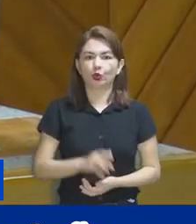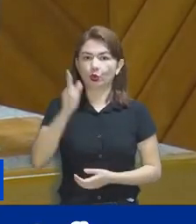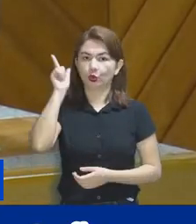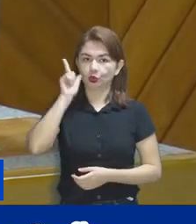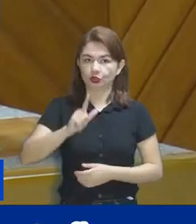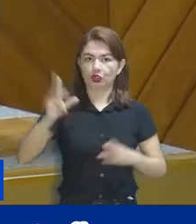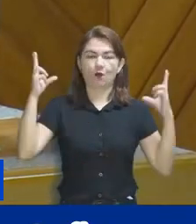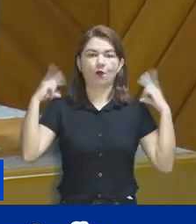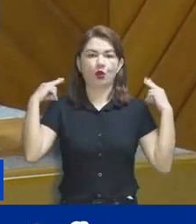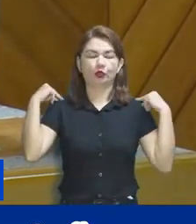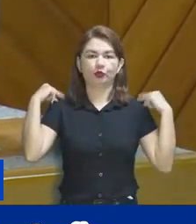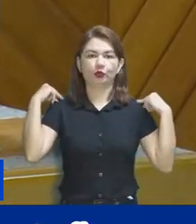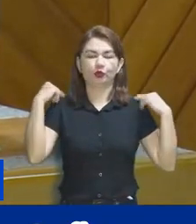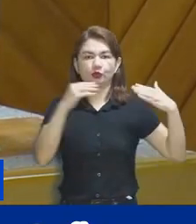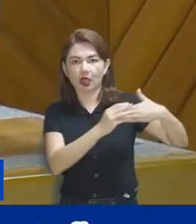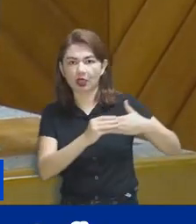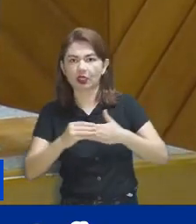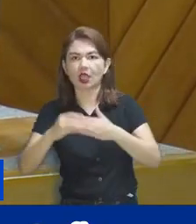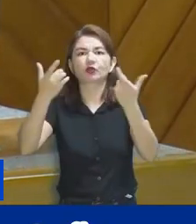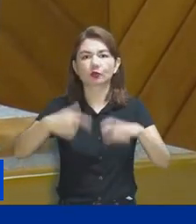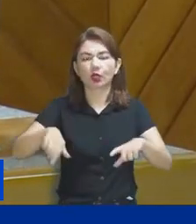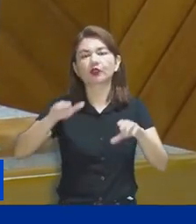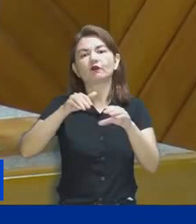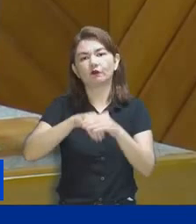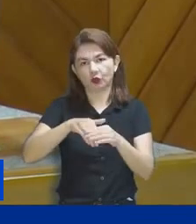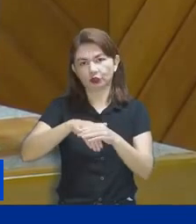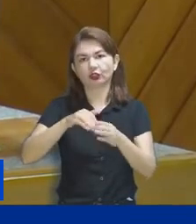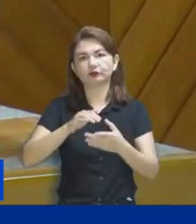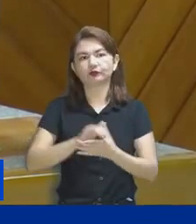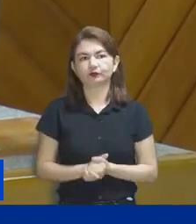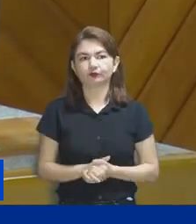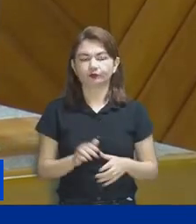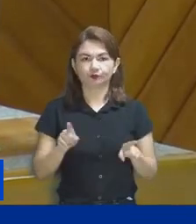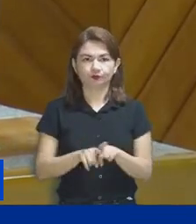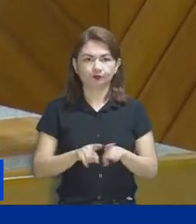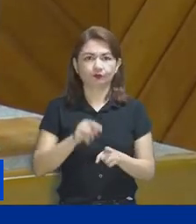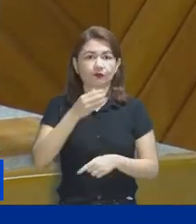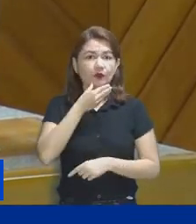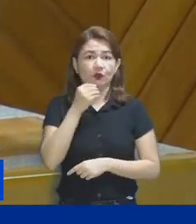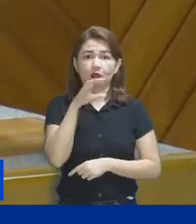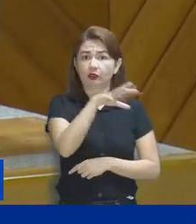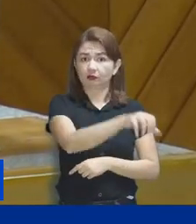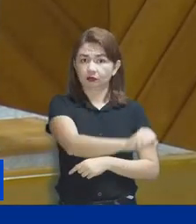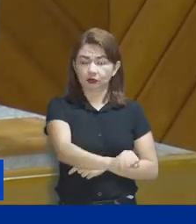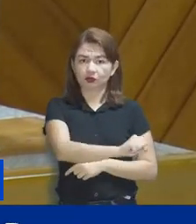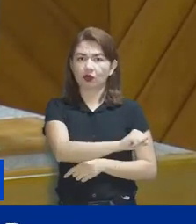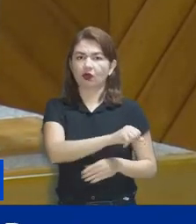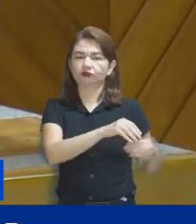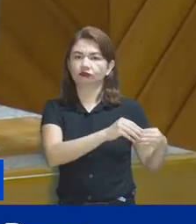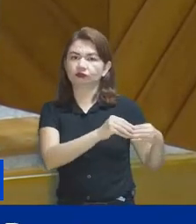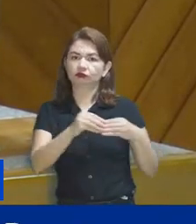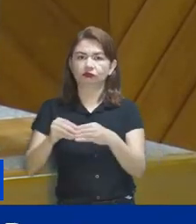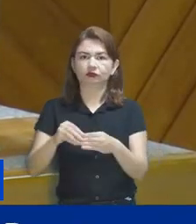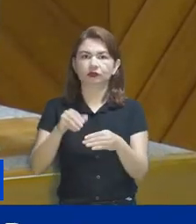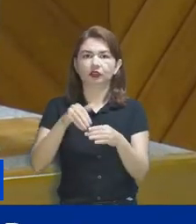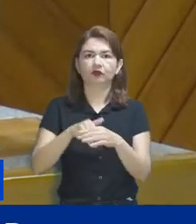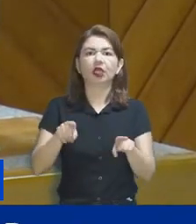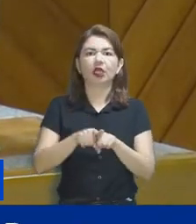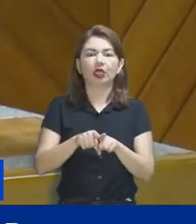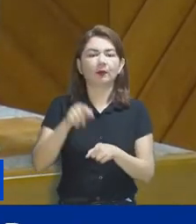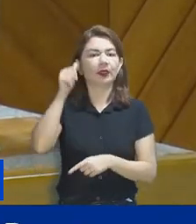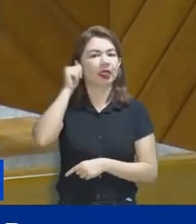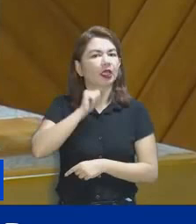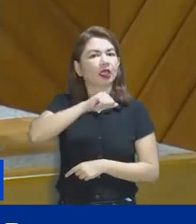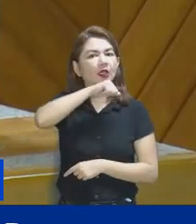um motorista para levá-los ao local da votação e que um homem a buscou para votar, bem como a mãe e os